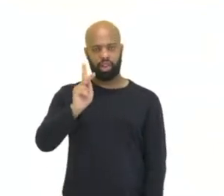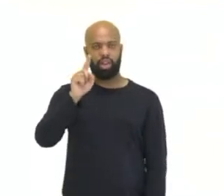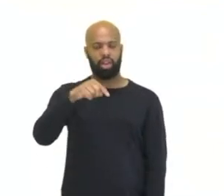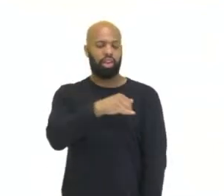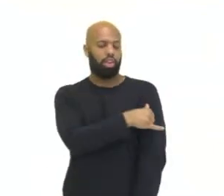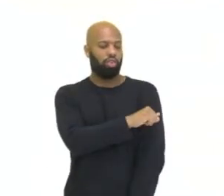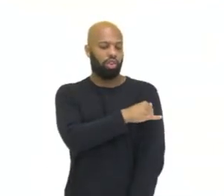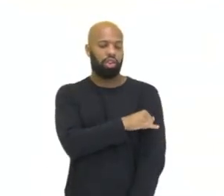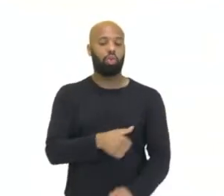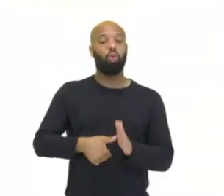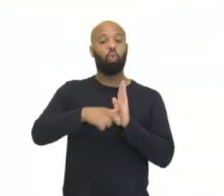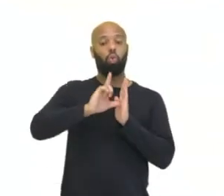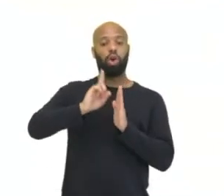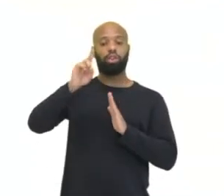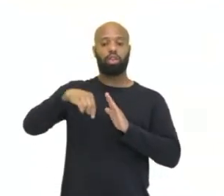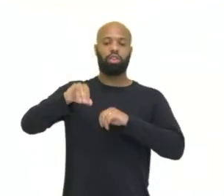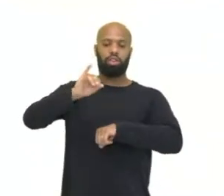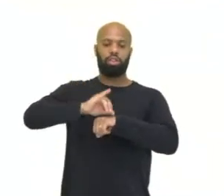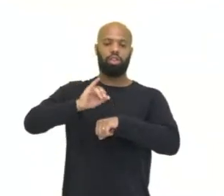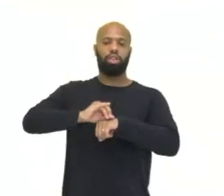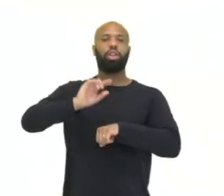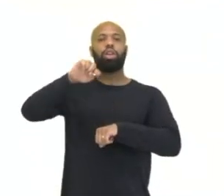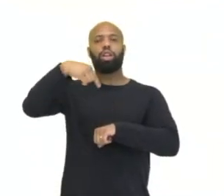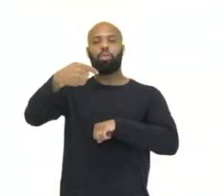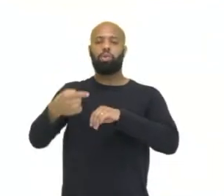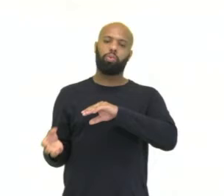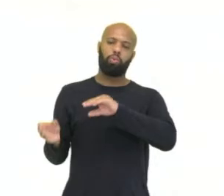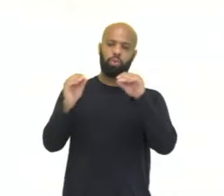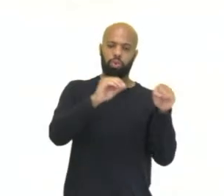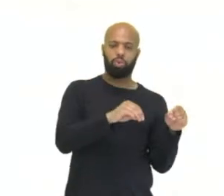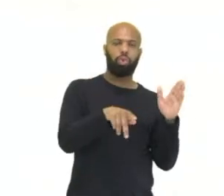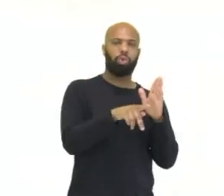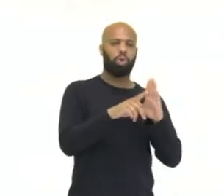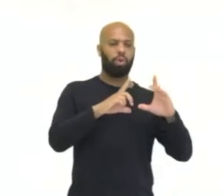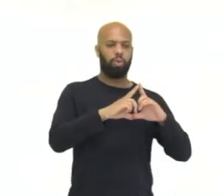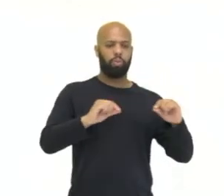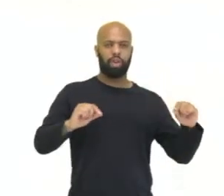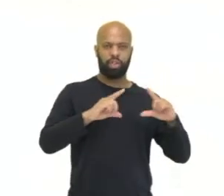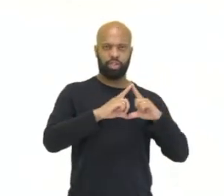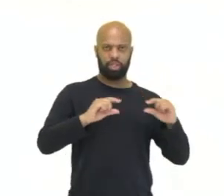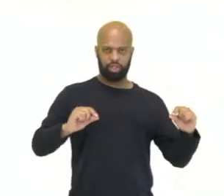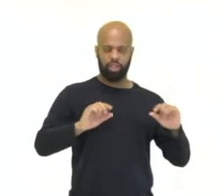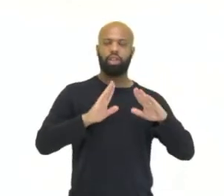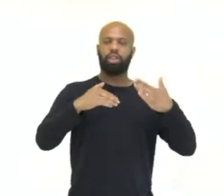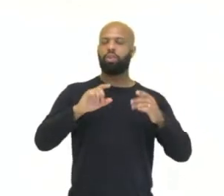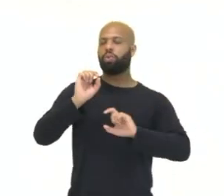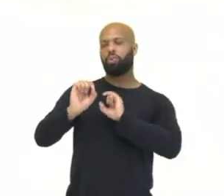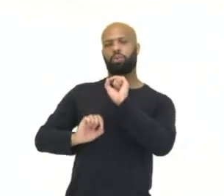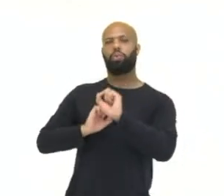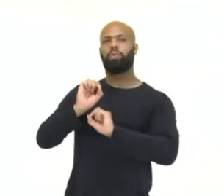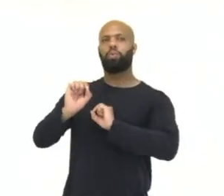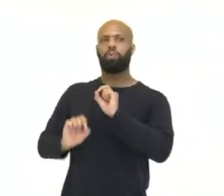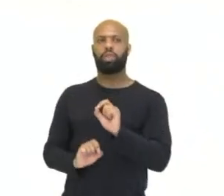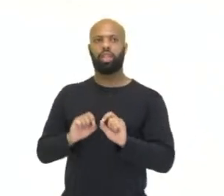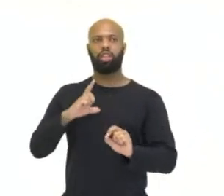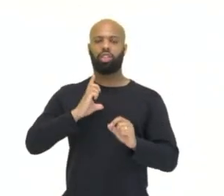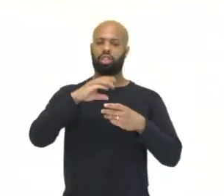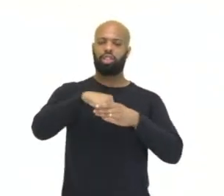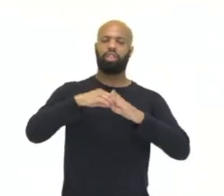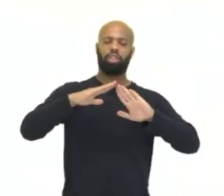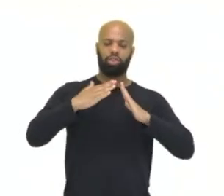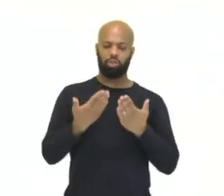Janeiro era a capital do Brasil, posteriormente transferido para Brasília, né? E ele era executado nas